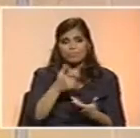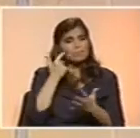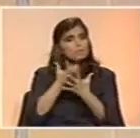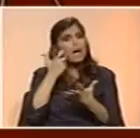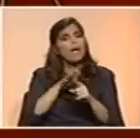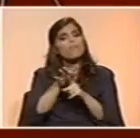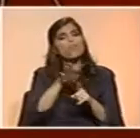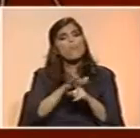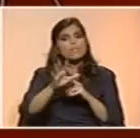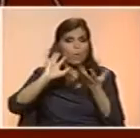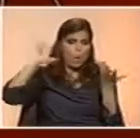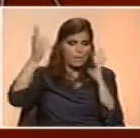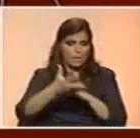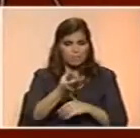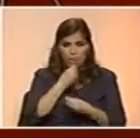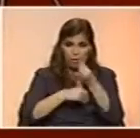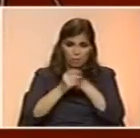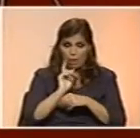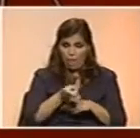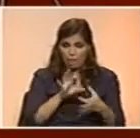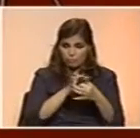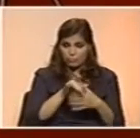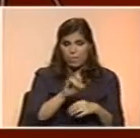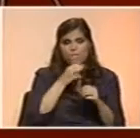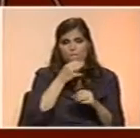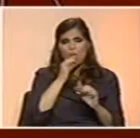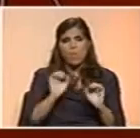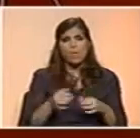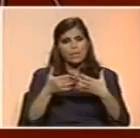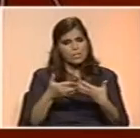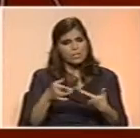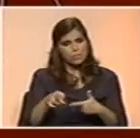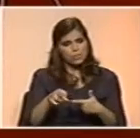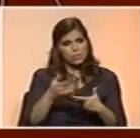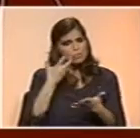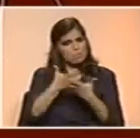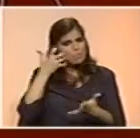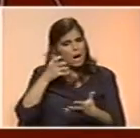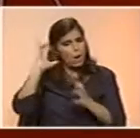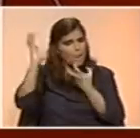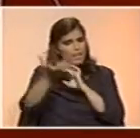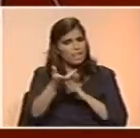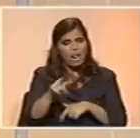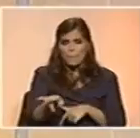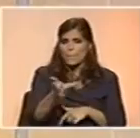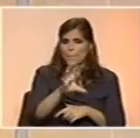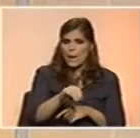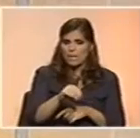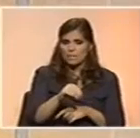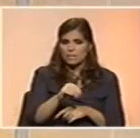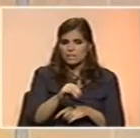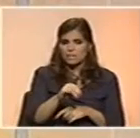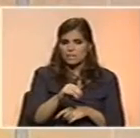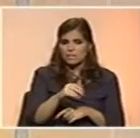Não é? Da nossa alimentação. E falou aí no início do maior impacto ambiental, penso que é